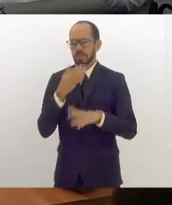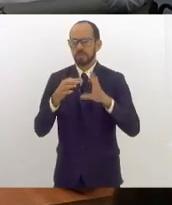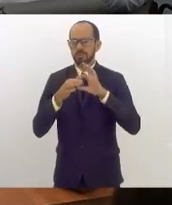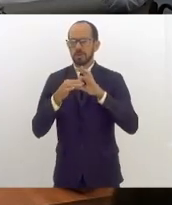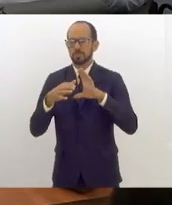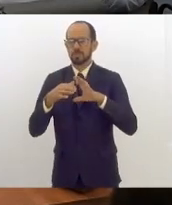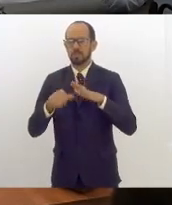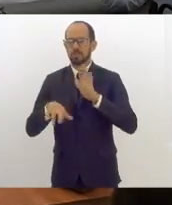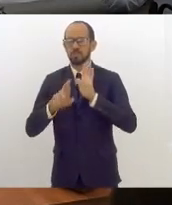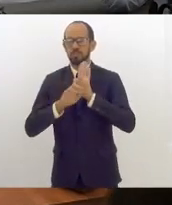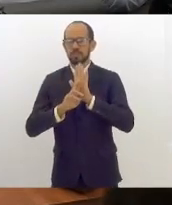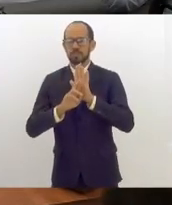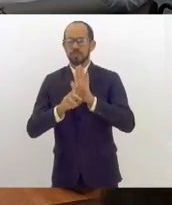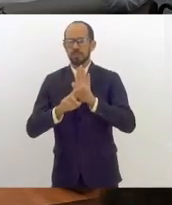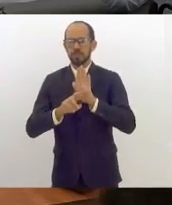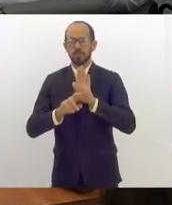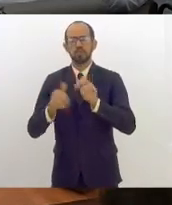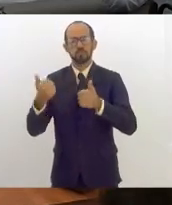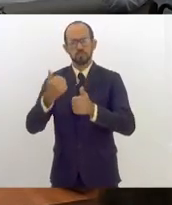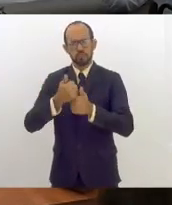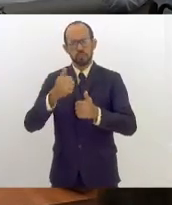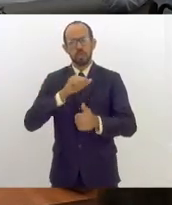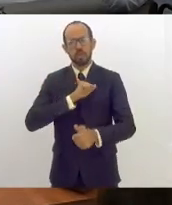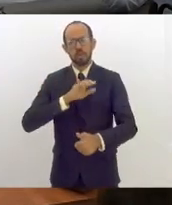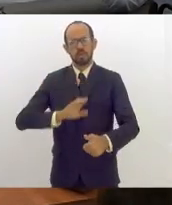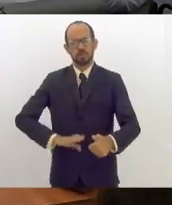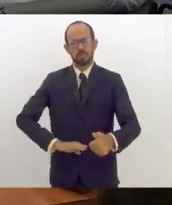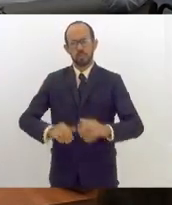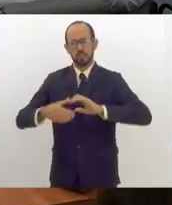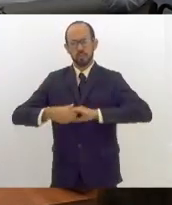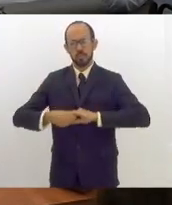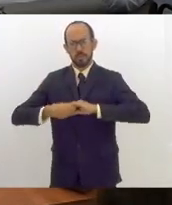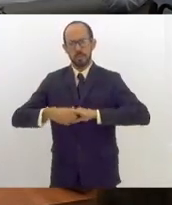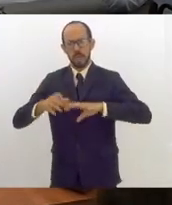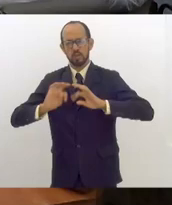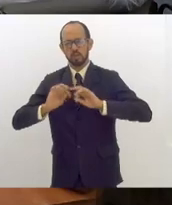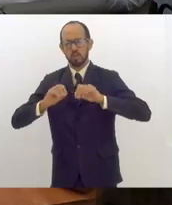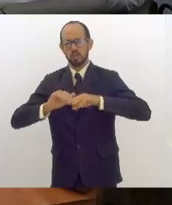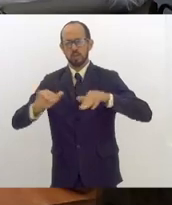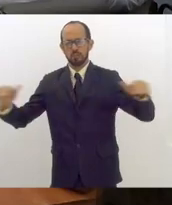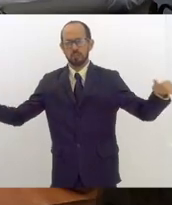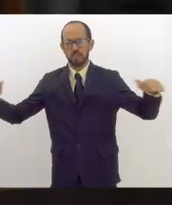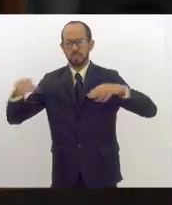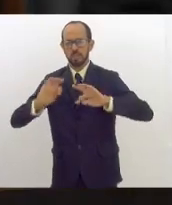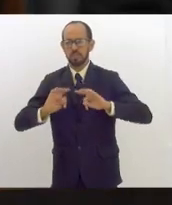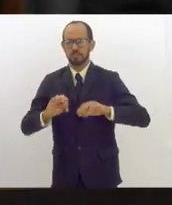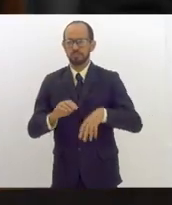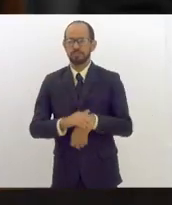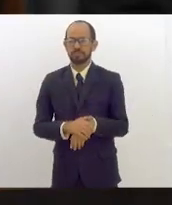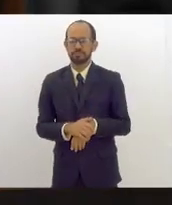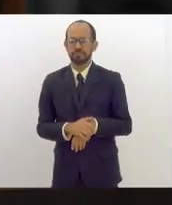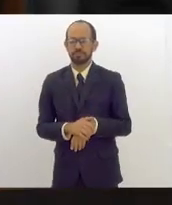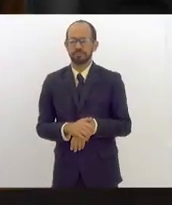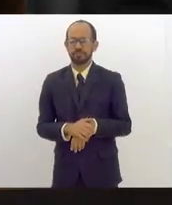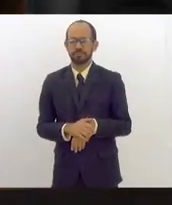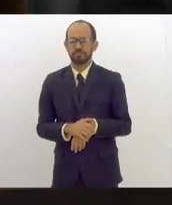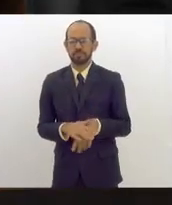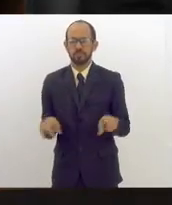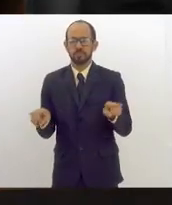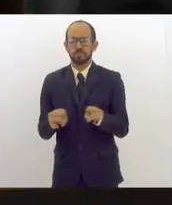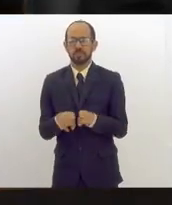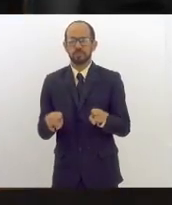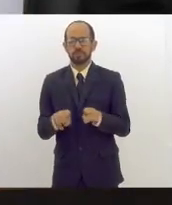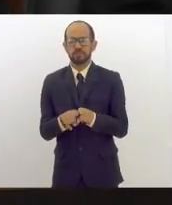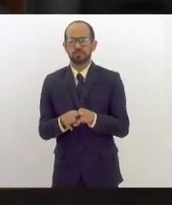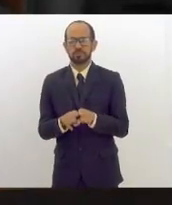para na pessoa do presidente André Ceciliano o cumprimentar toda a mesa todos queridos componentes dessa mesa e também